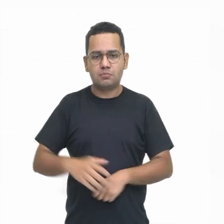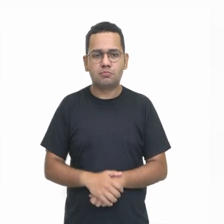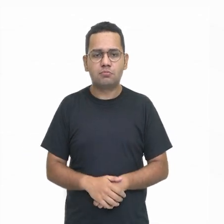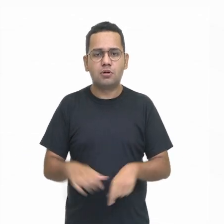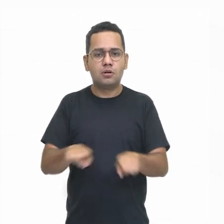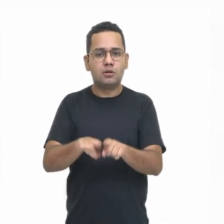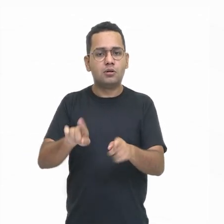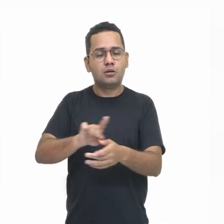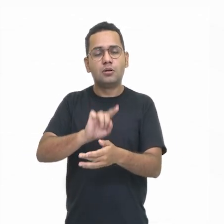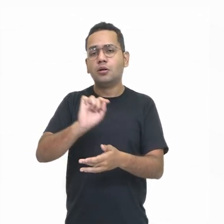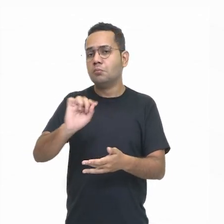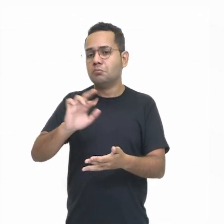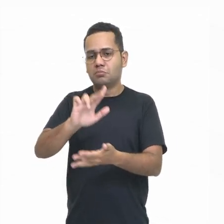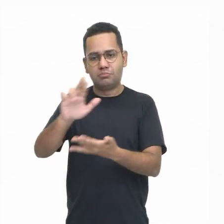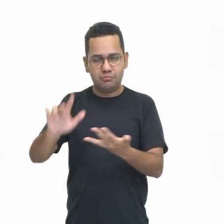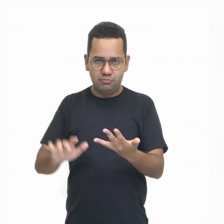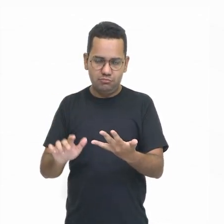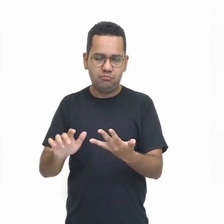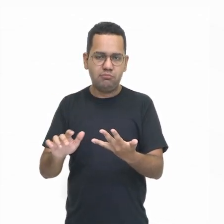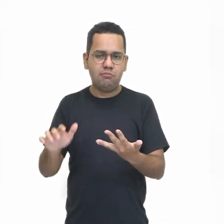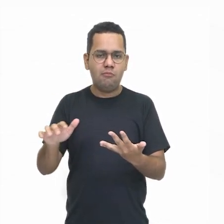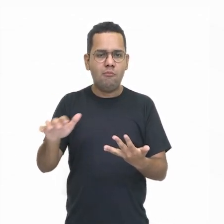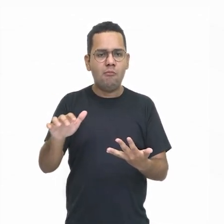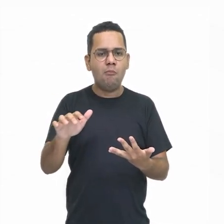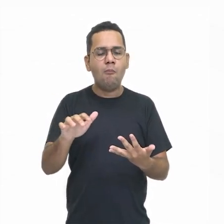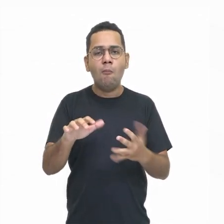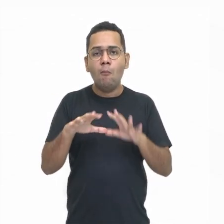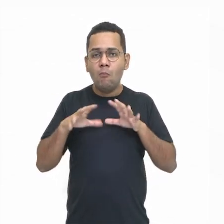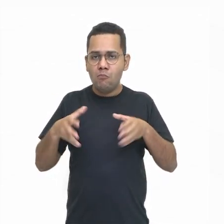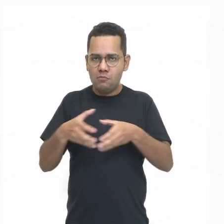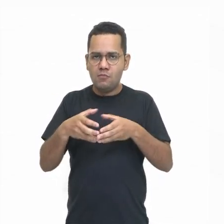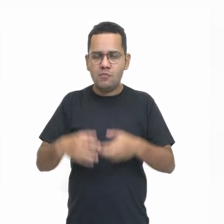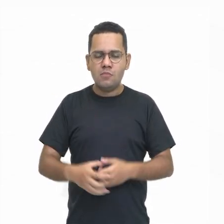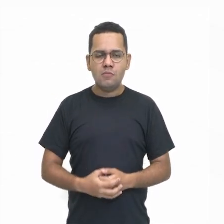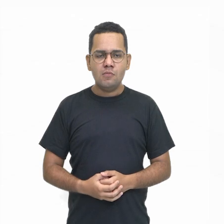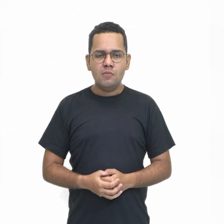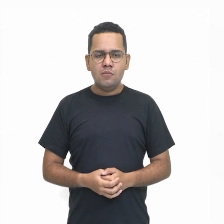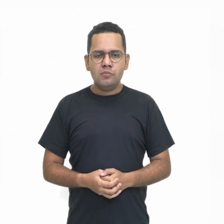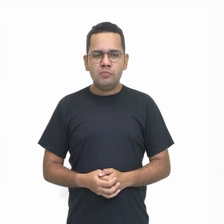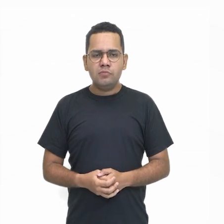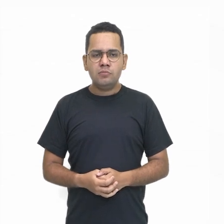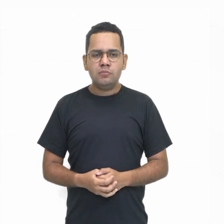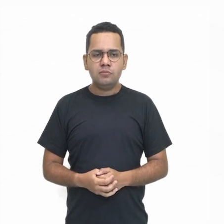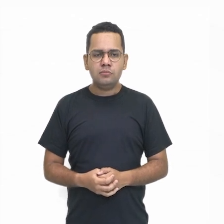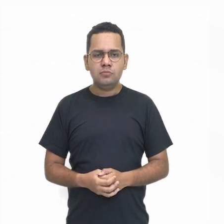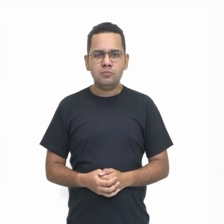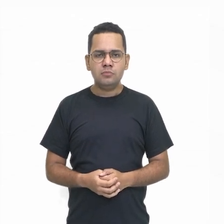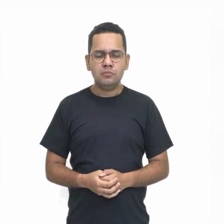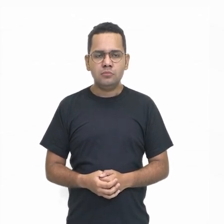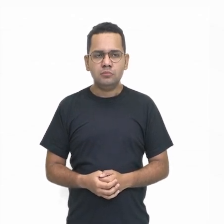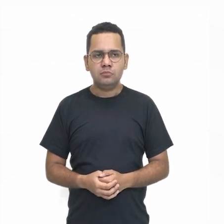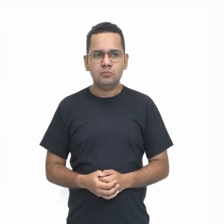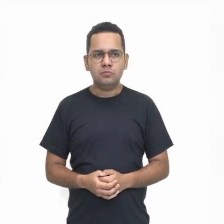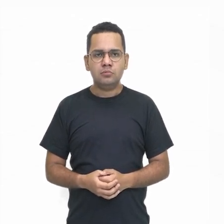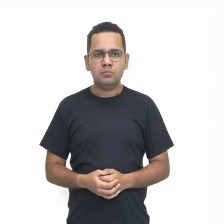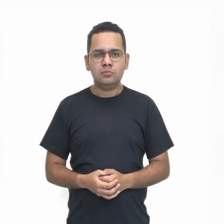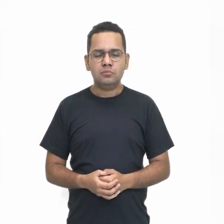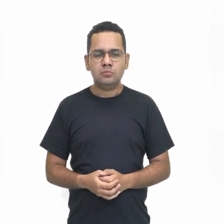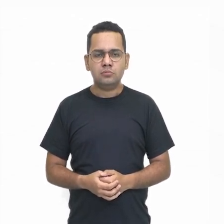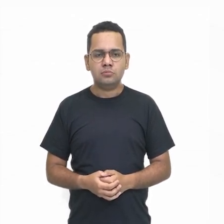os diferenciou como uma espécie, né? E aí, quando a gente